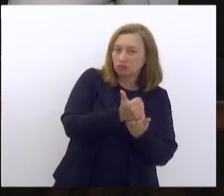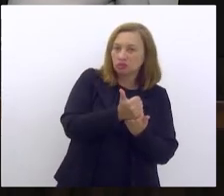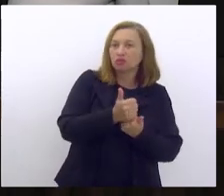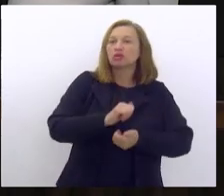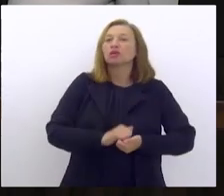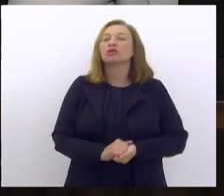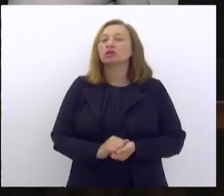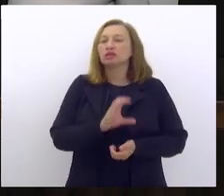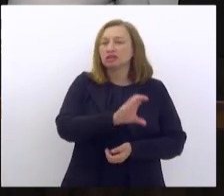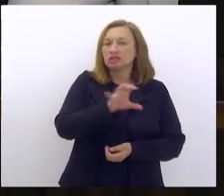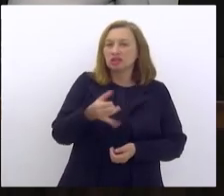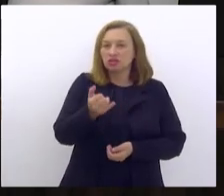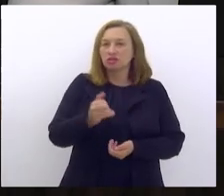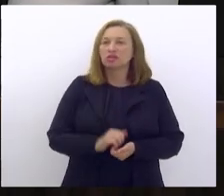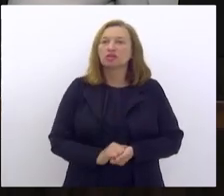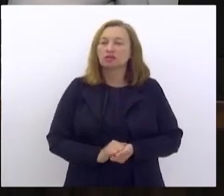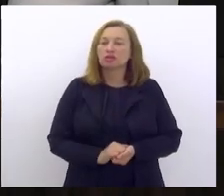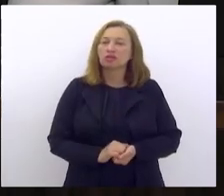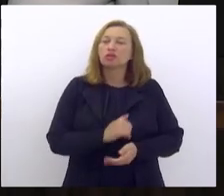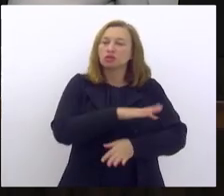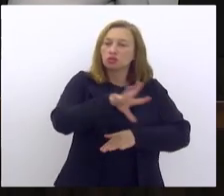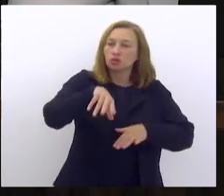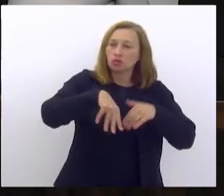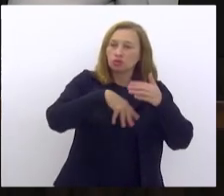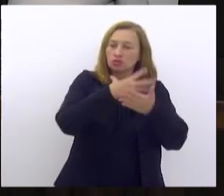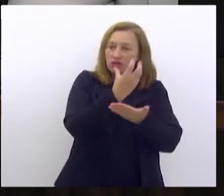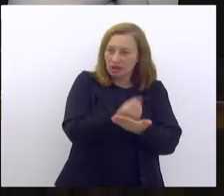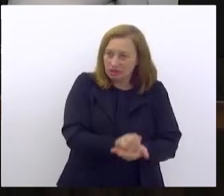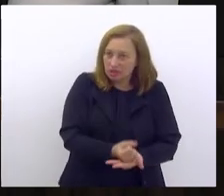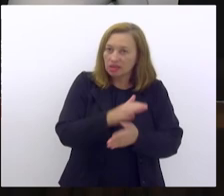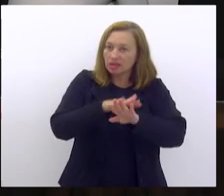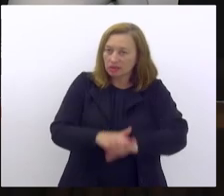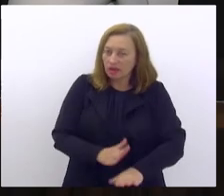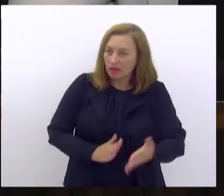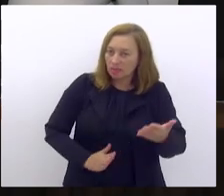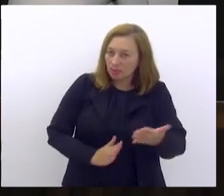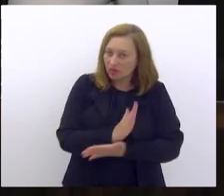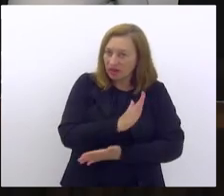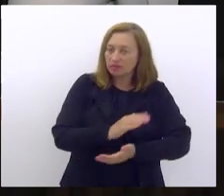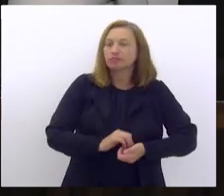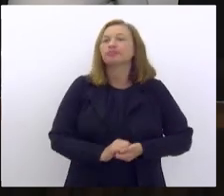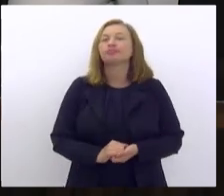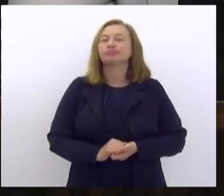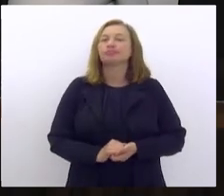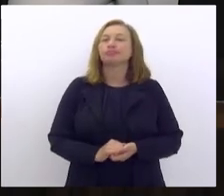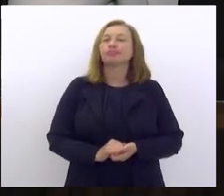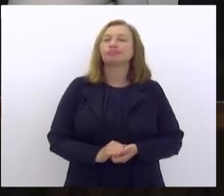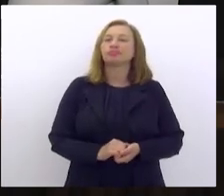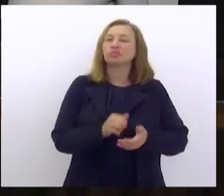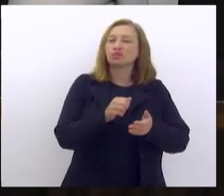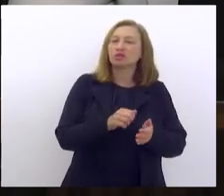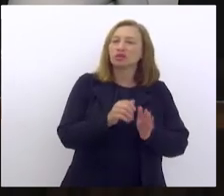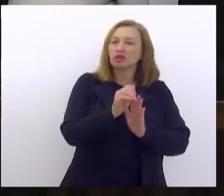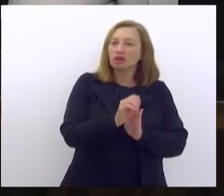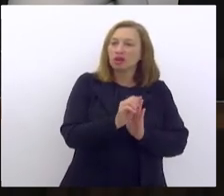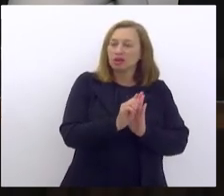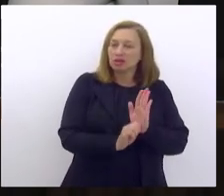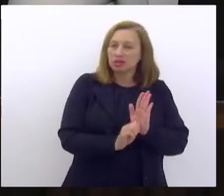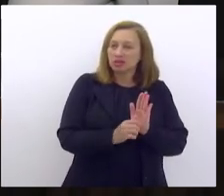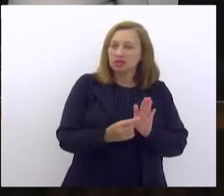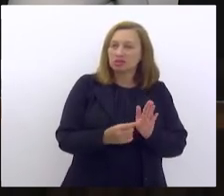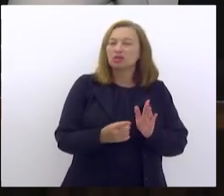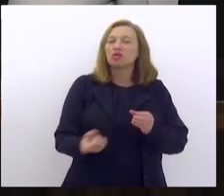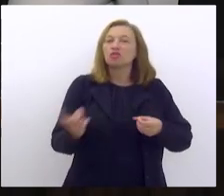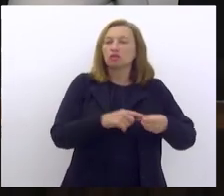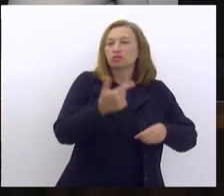substitutivo da CCJ. Senhores que aprovam, permaneçam como estão, aprovado. Vai a redação do vencido para a